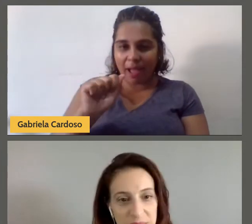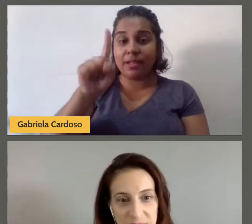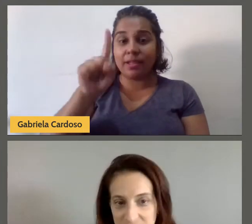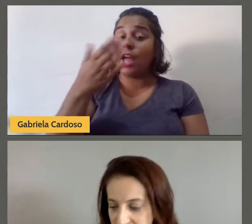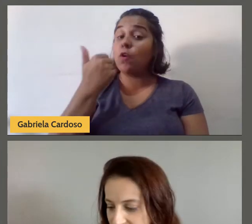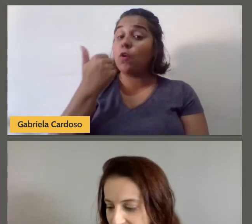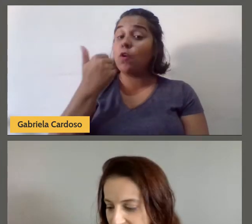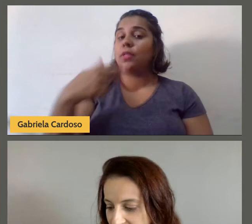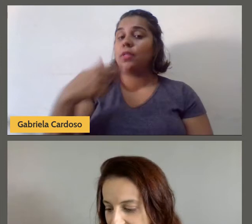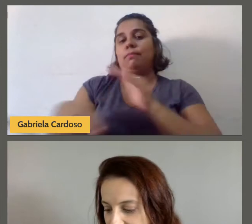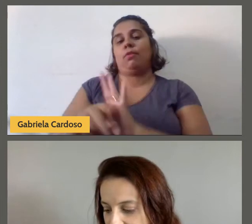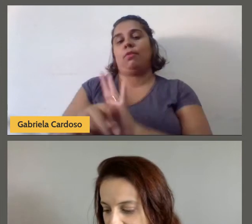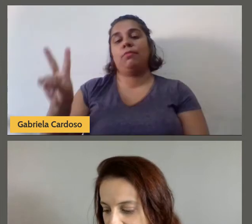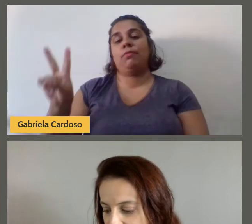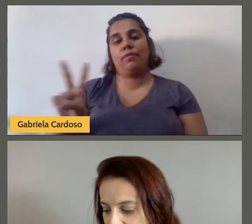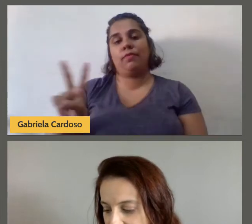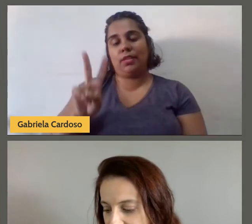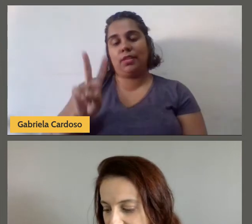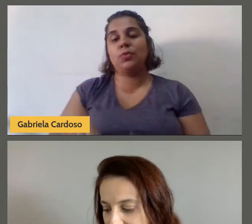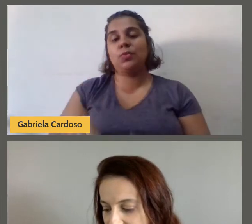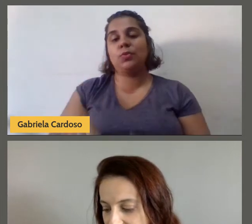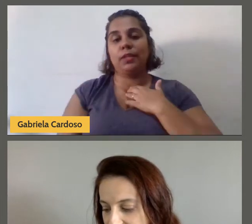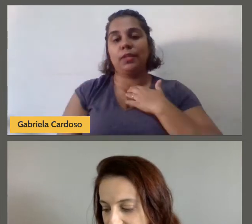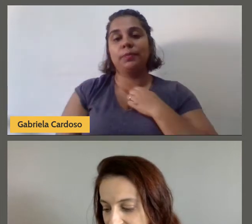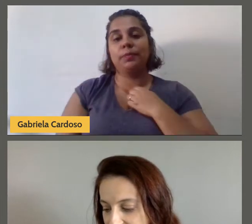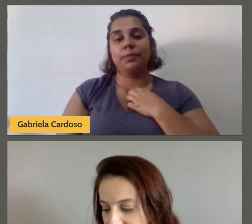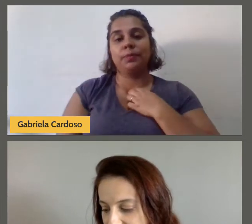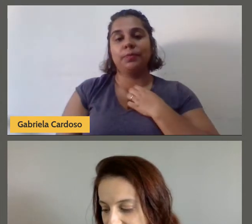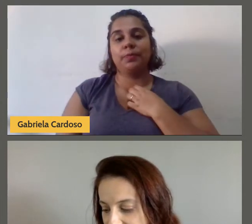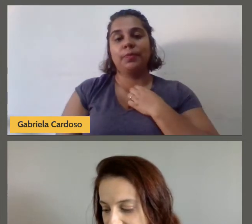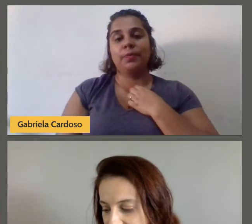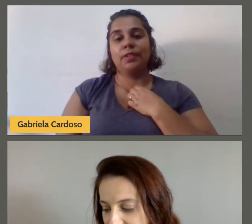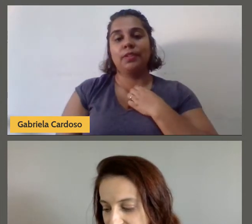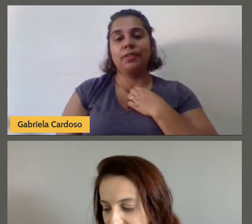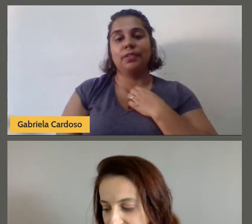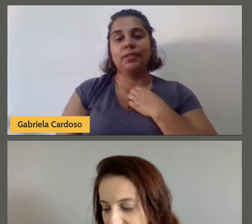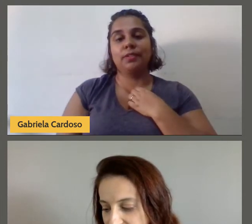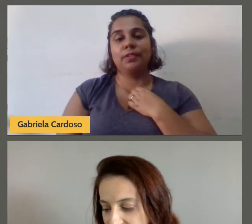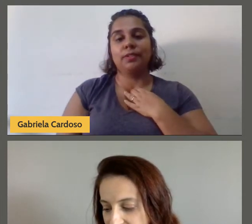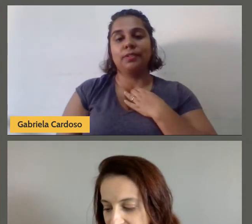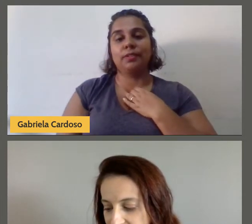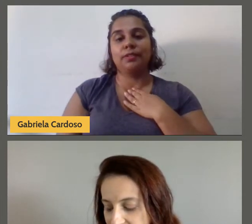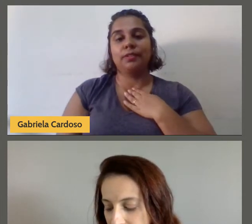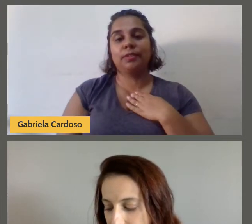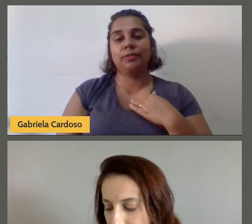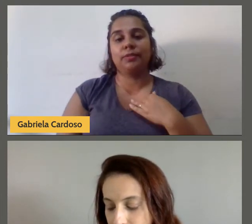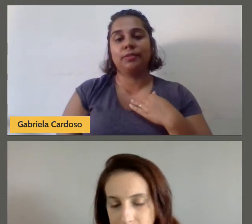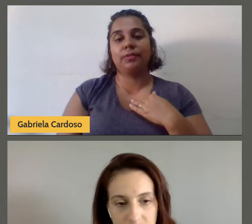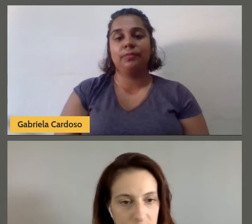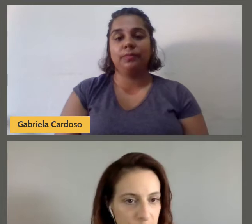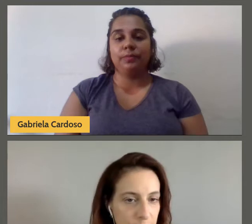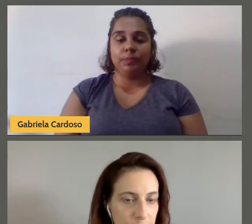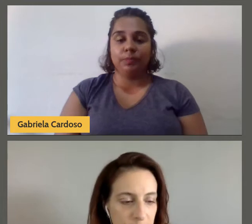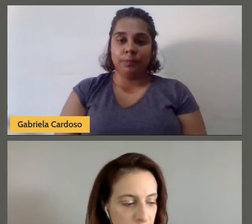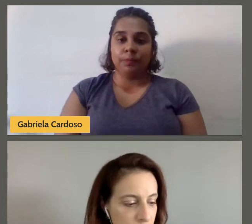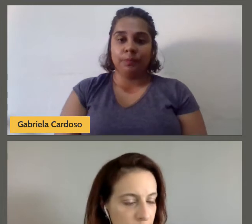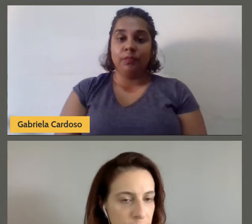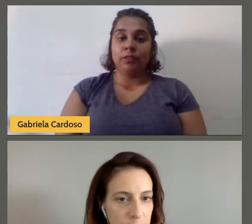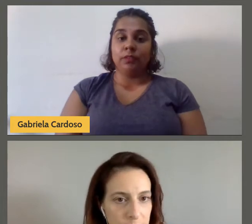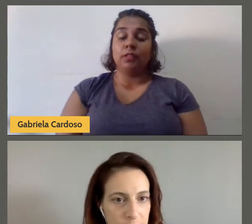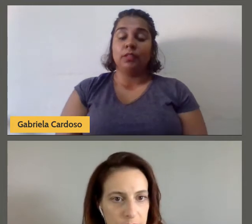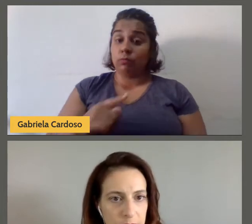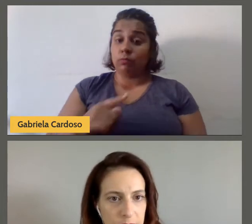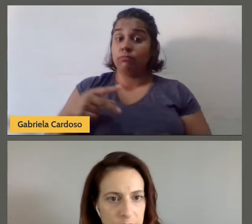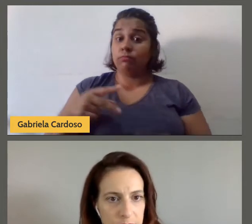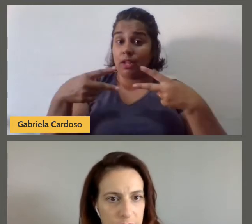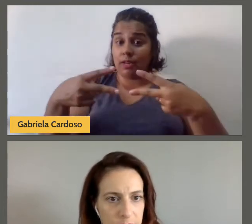conseguir fazer, né, o delivery nas nossas casas, etc. Mas assim, é muito interessante porque, que nem você falou, né,